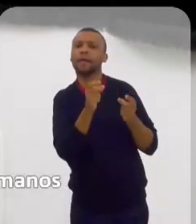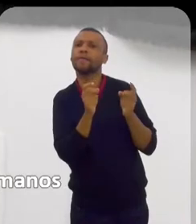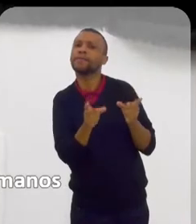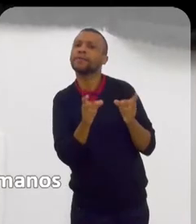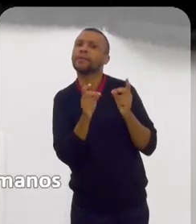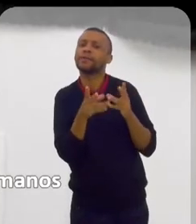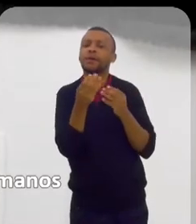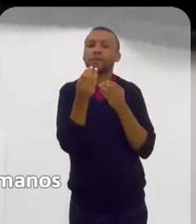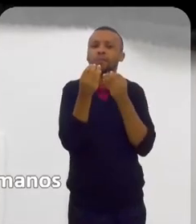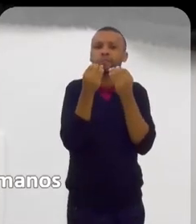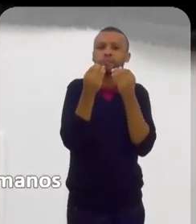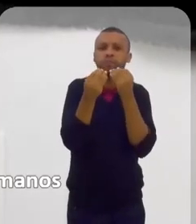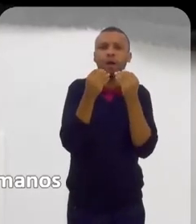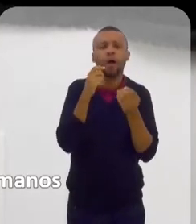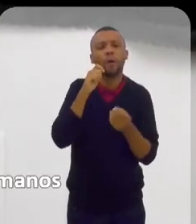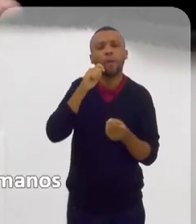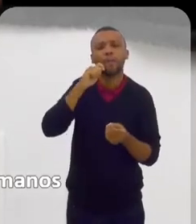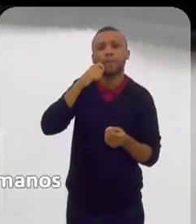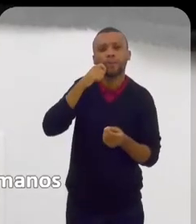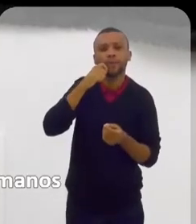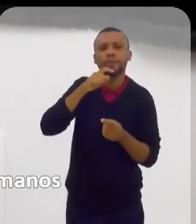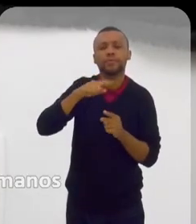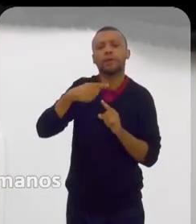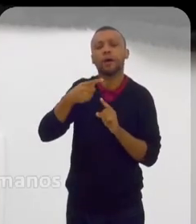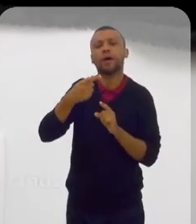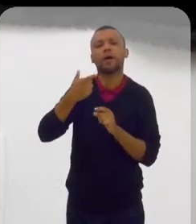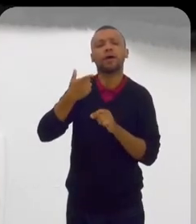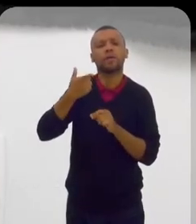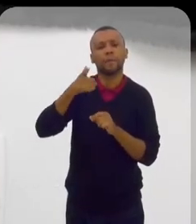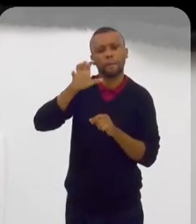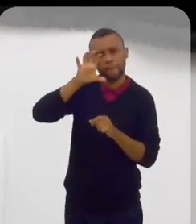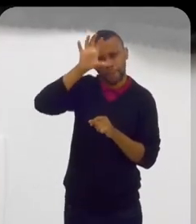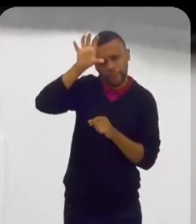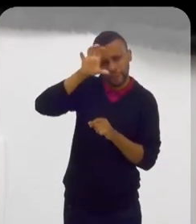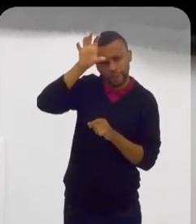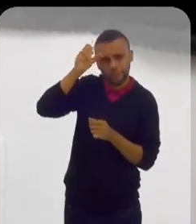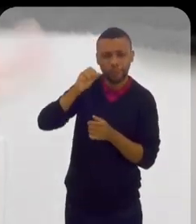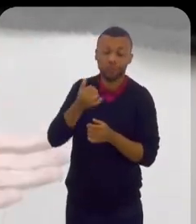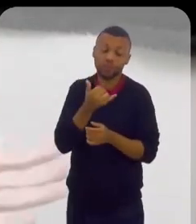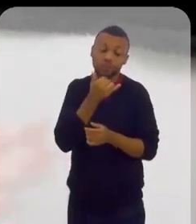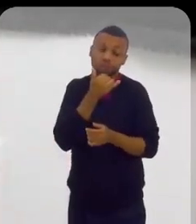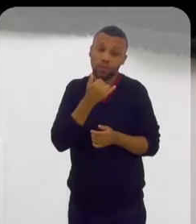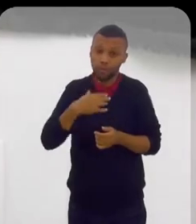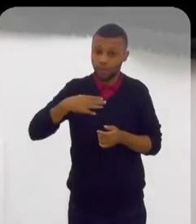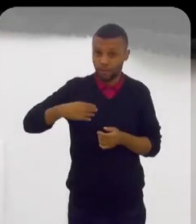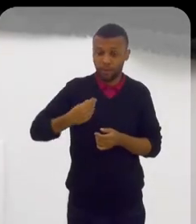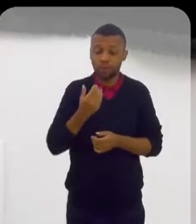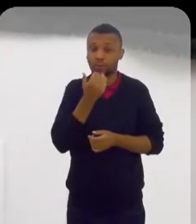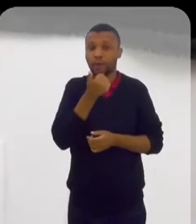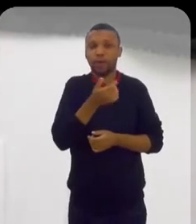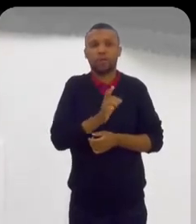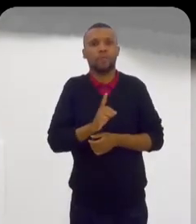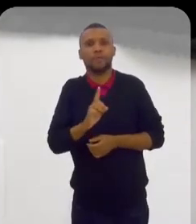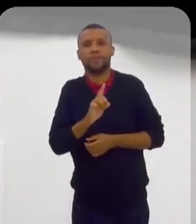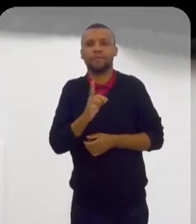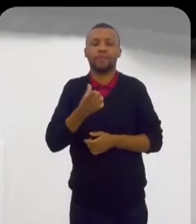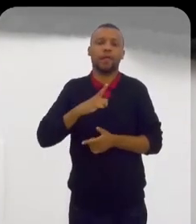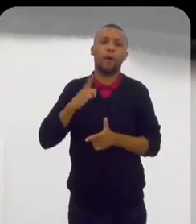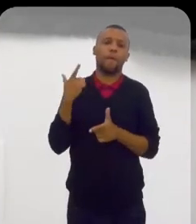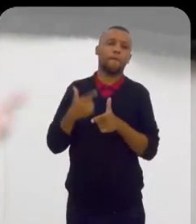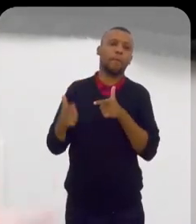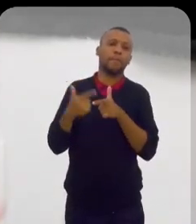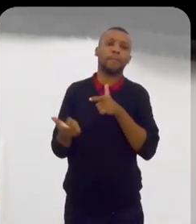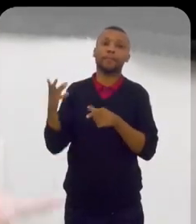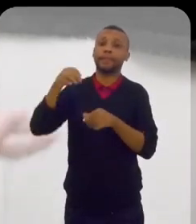na cantina o pãozinho com presunto. Ah, meu filho não vai comer, vai comer outra coisa. Não vou querer criar um problema